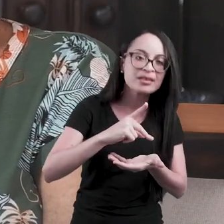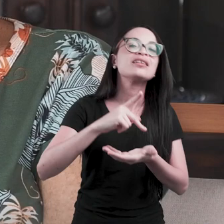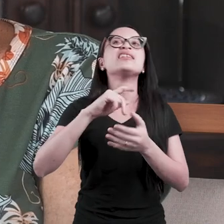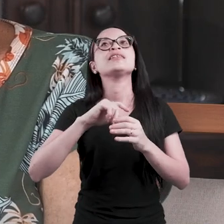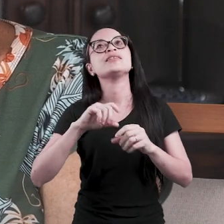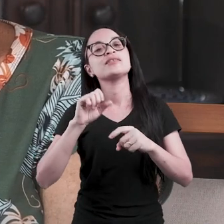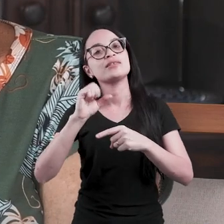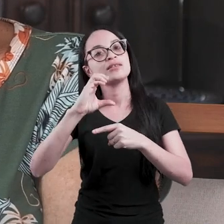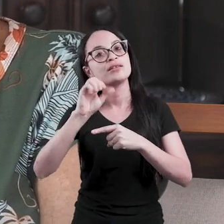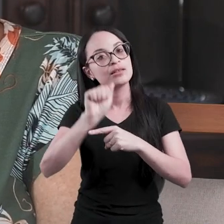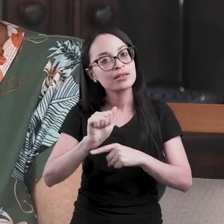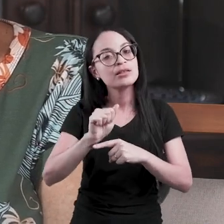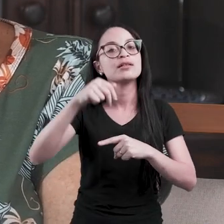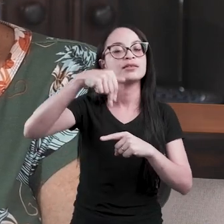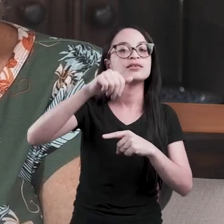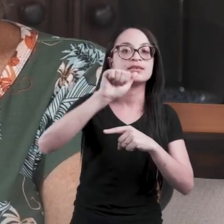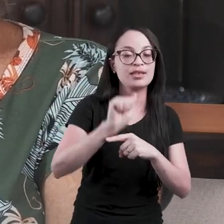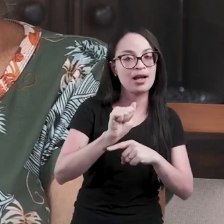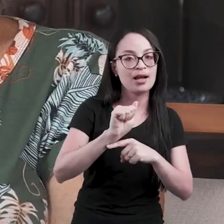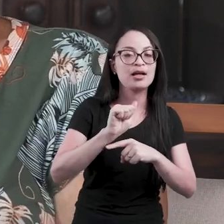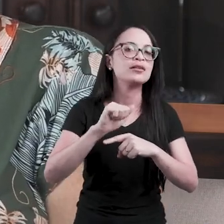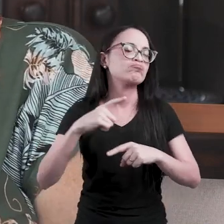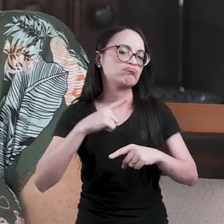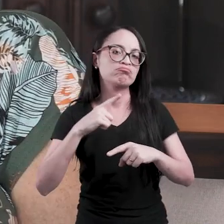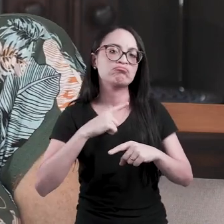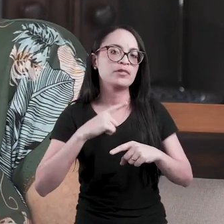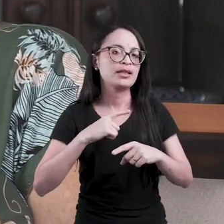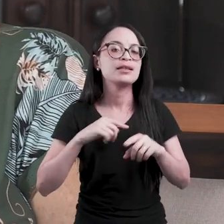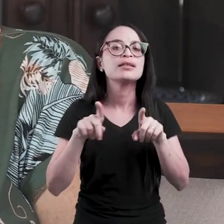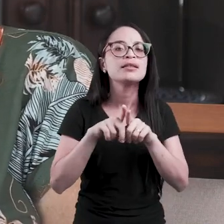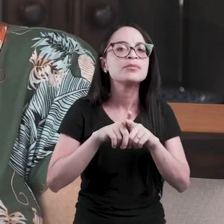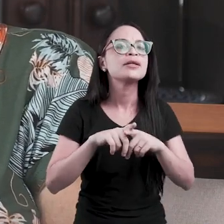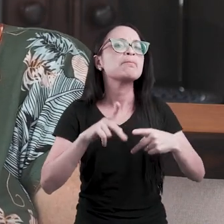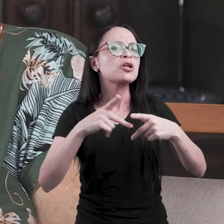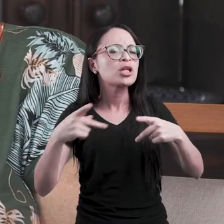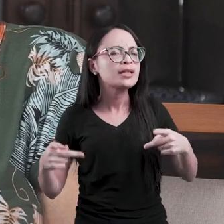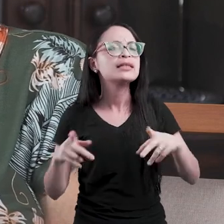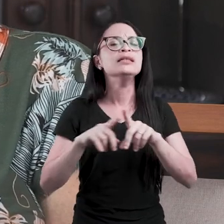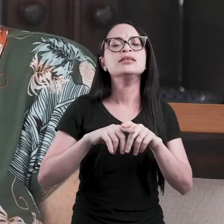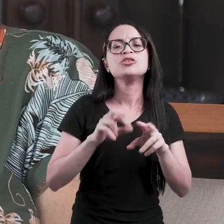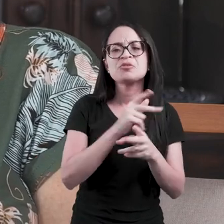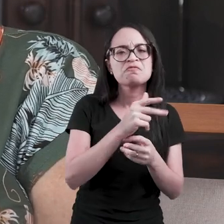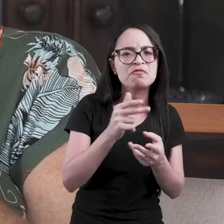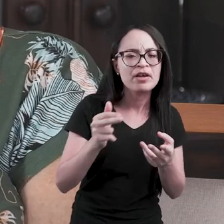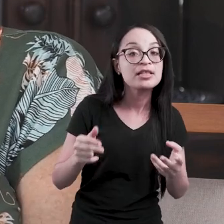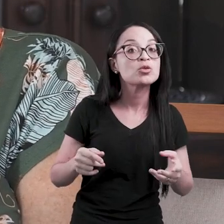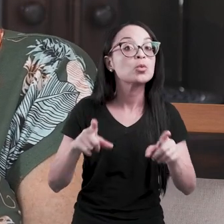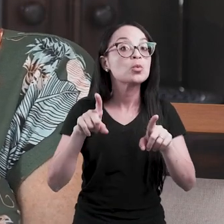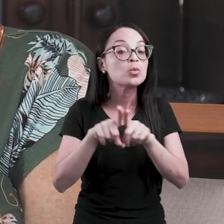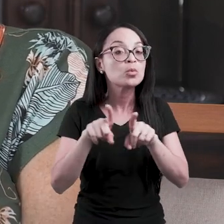né? Tem potássio, tem sódio. Então, ele é rico em minerais e ele também é rico